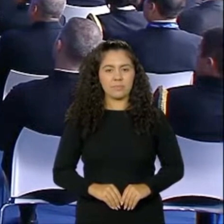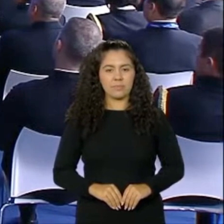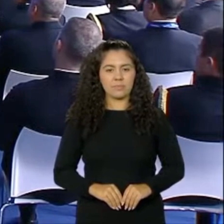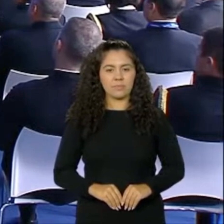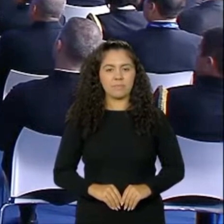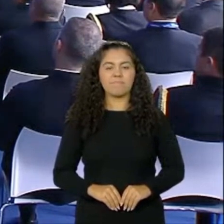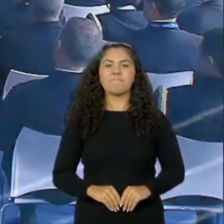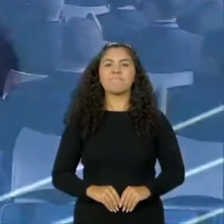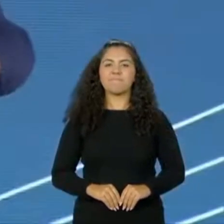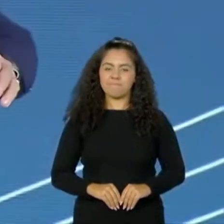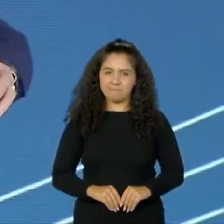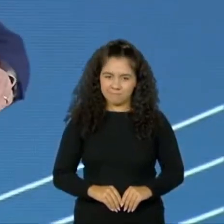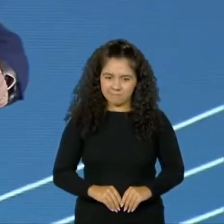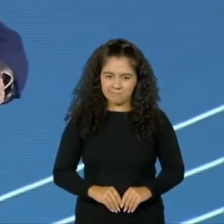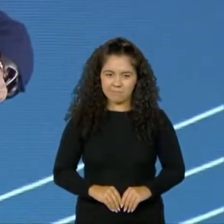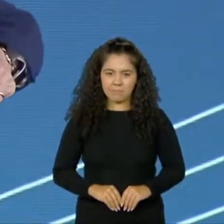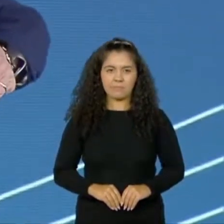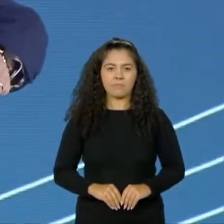Primeiro,